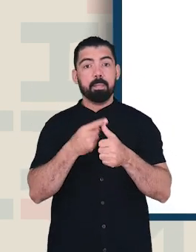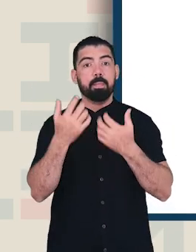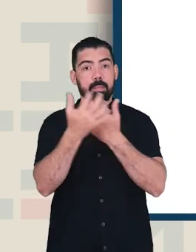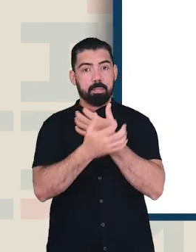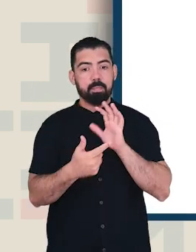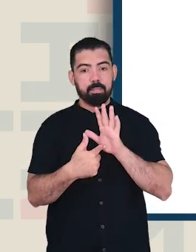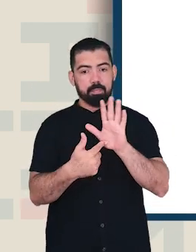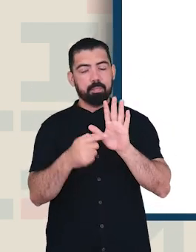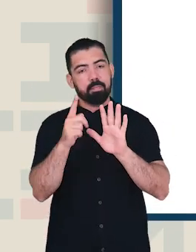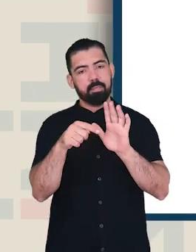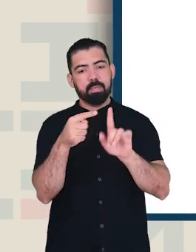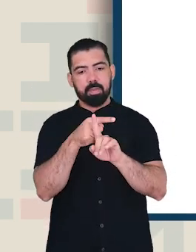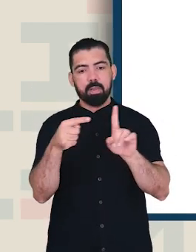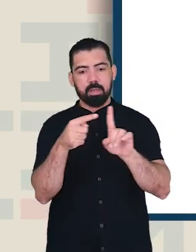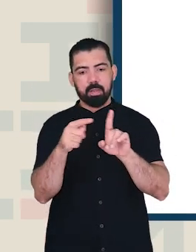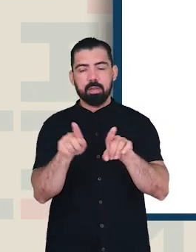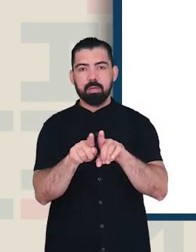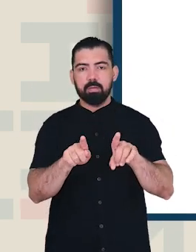também è un trecho,